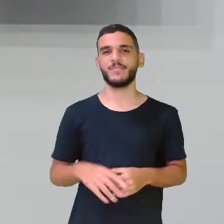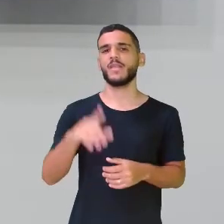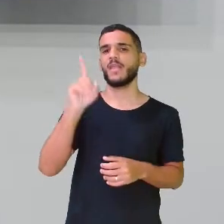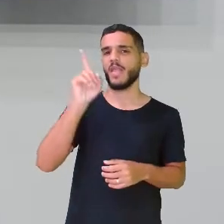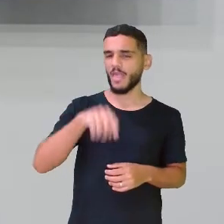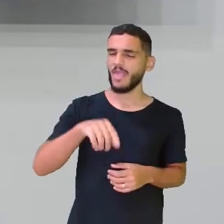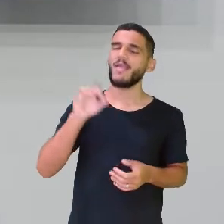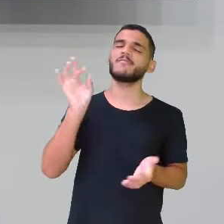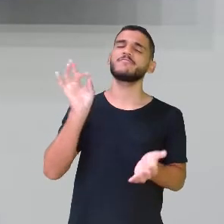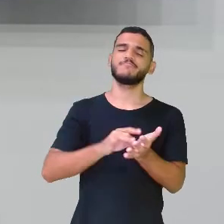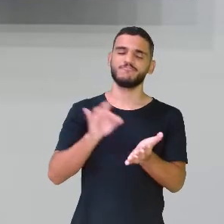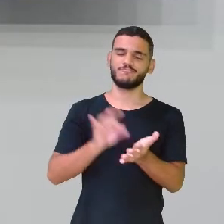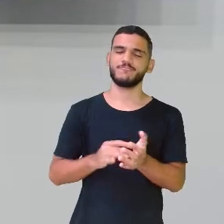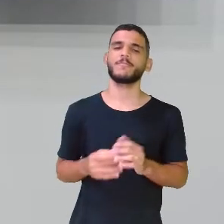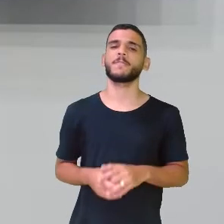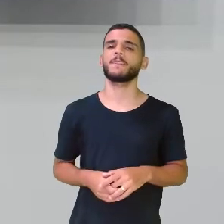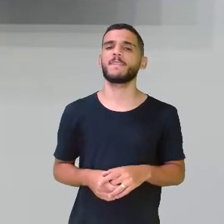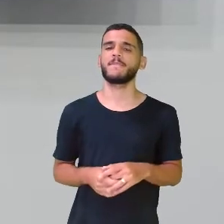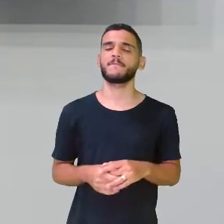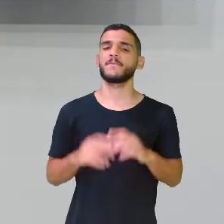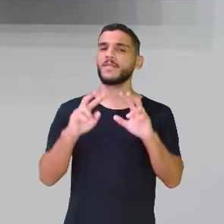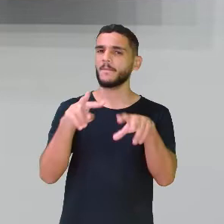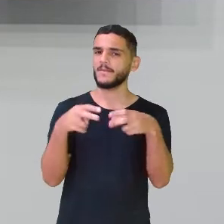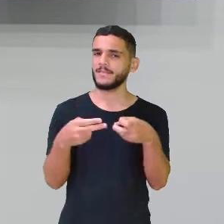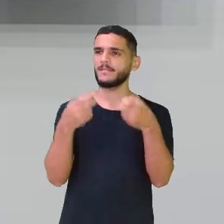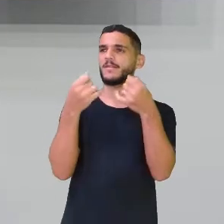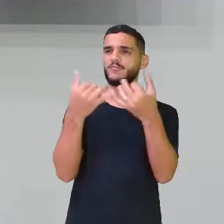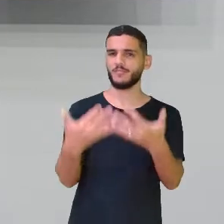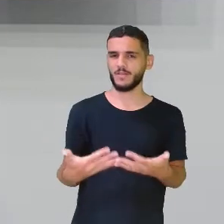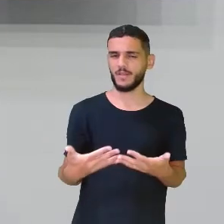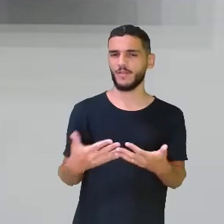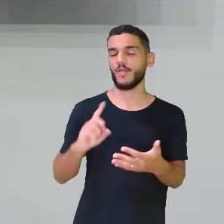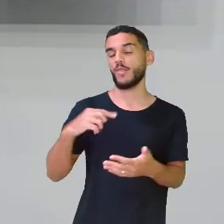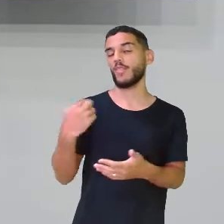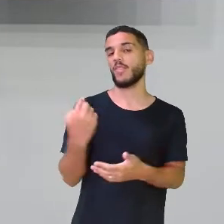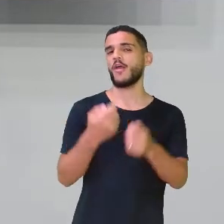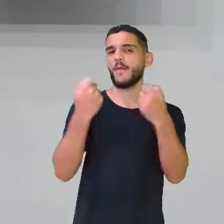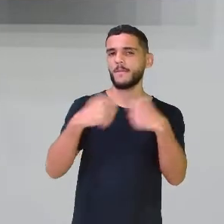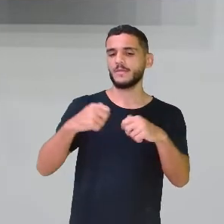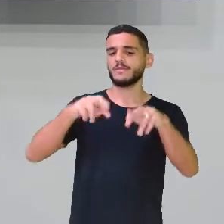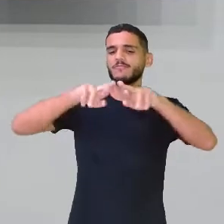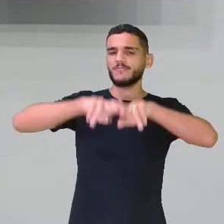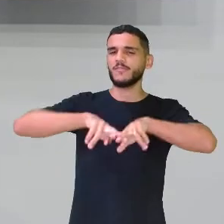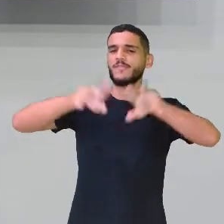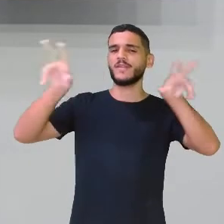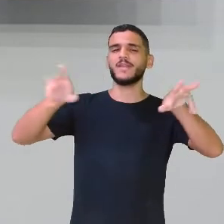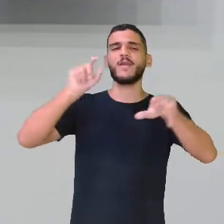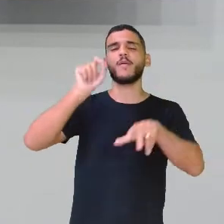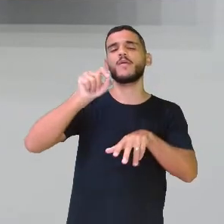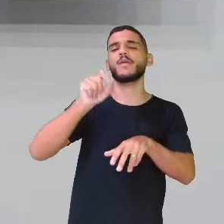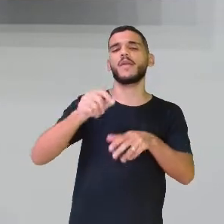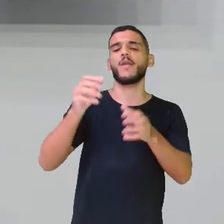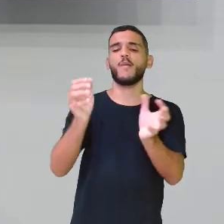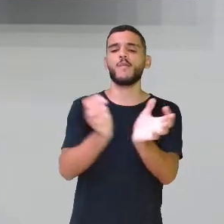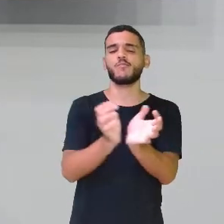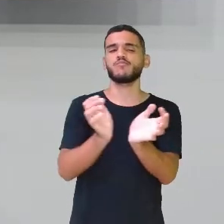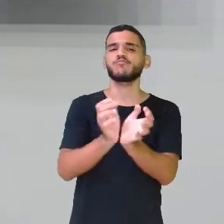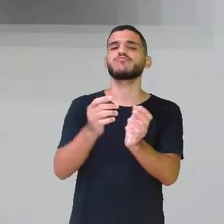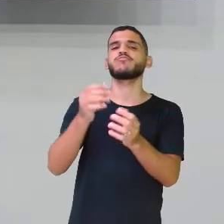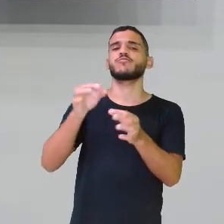Corretíssima. Tá vendo quando eu falo sobre a gente precisar diferenciar as unidades de